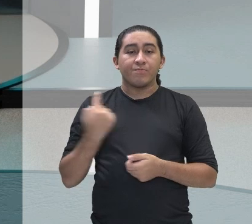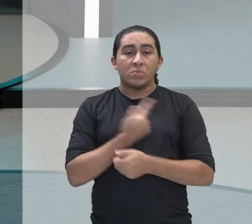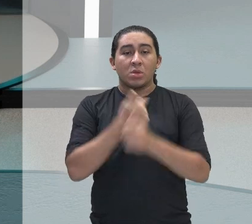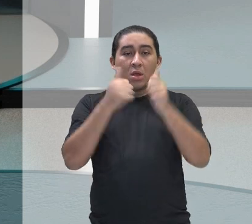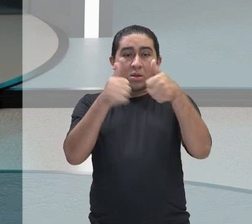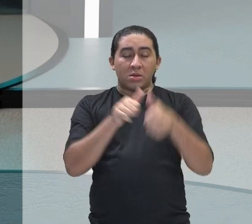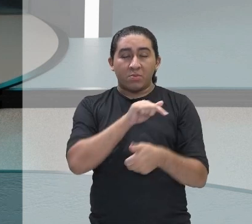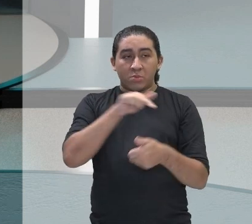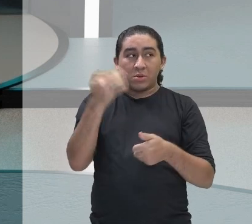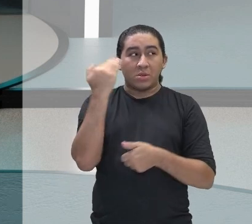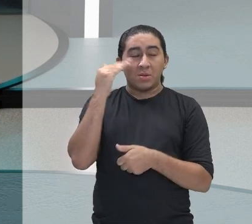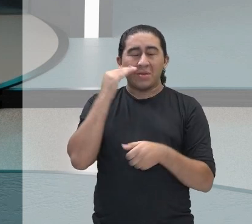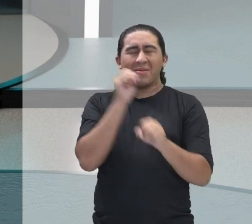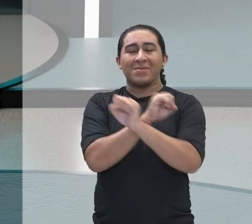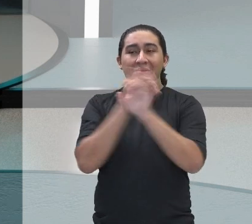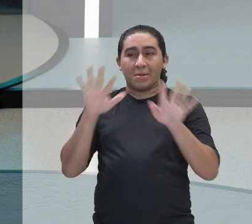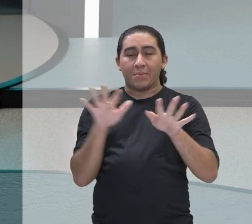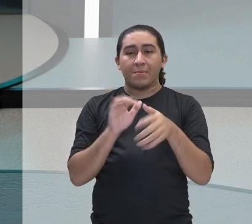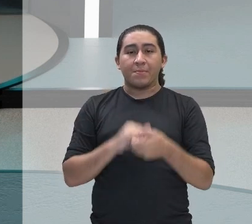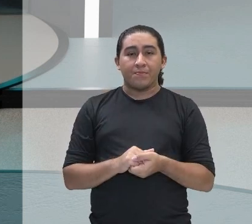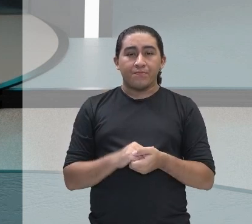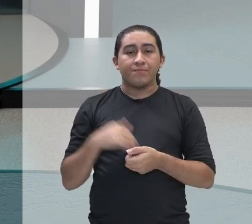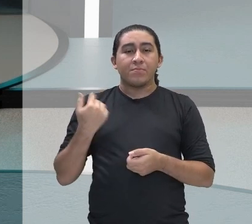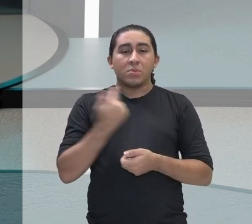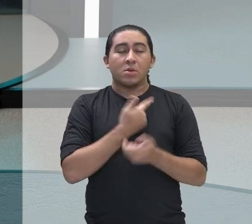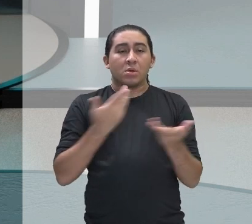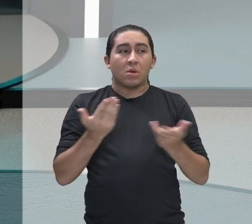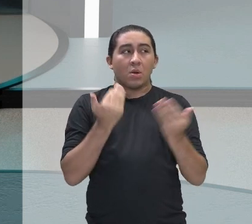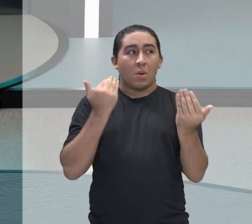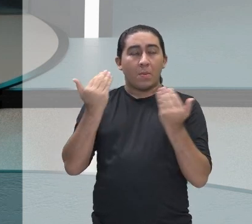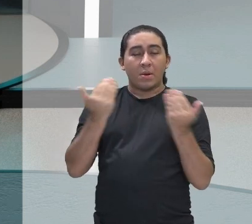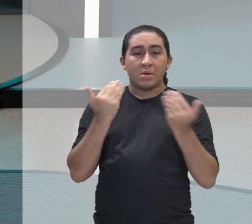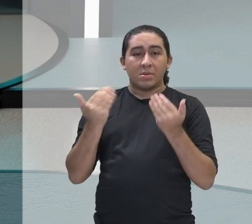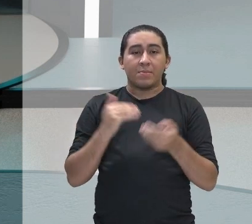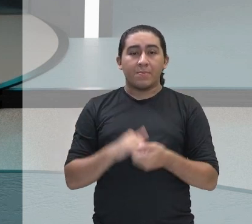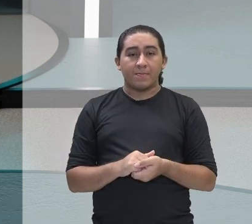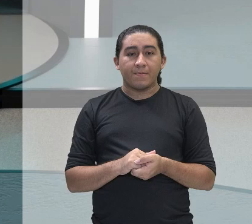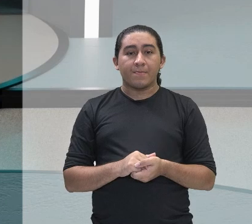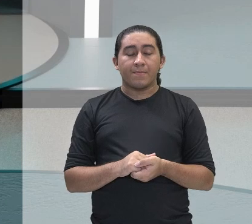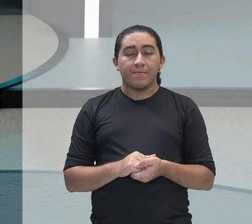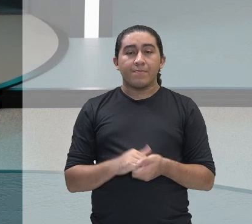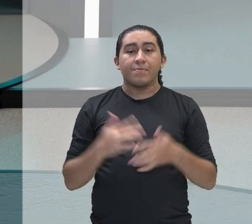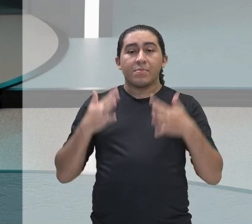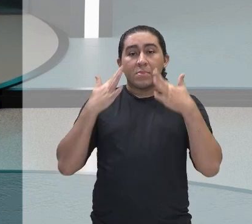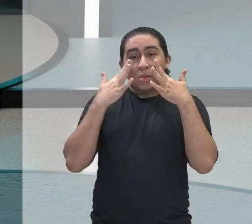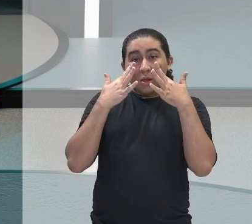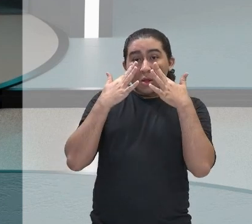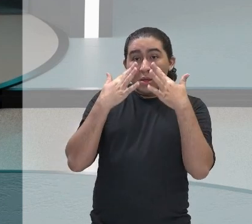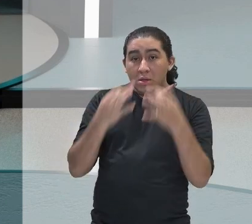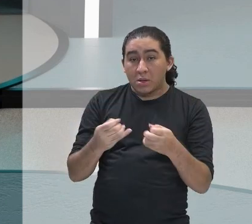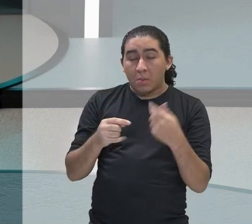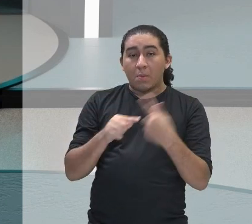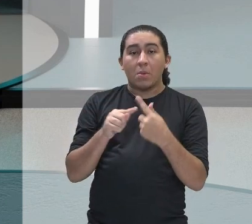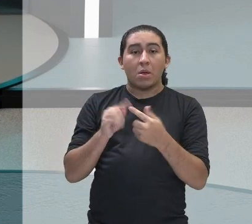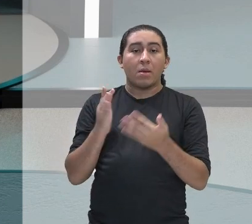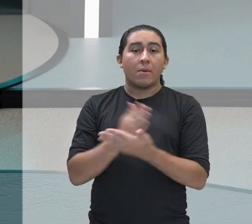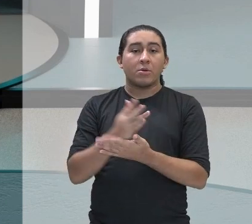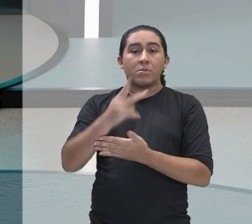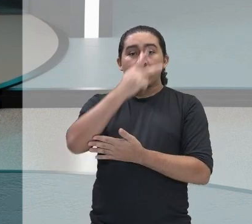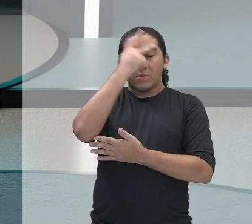vão entender. Então, a gente vai comparar aqui, olha, bem, atenção, porque muita